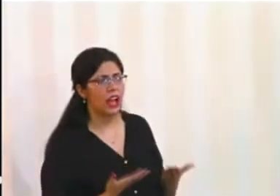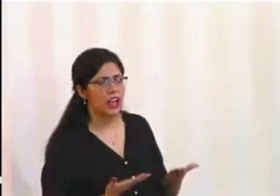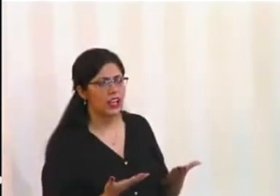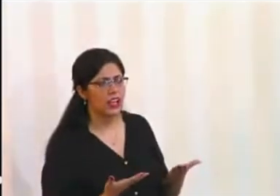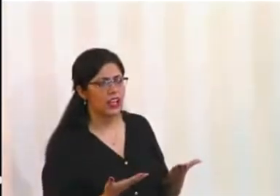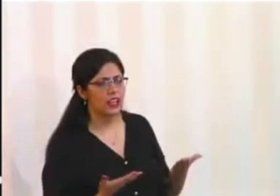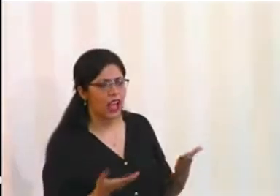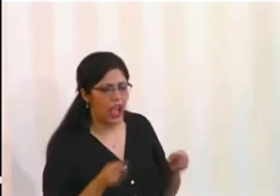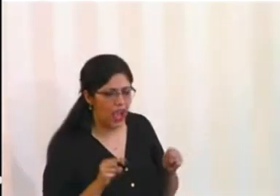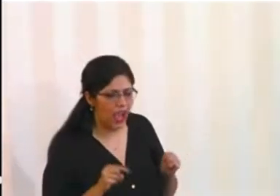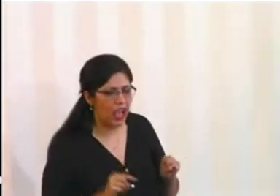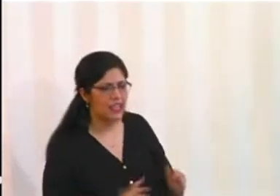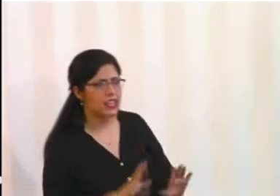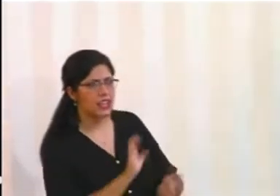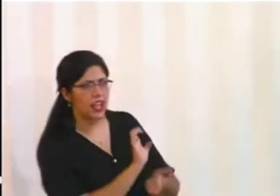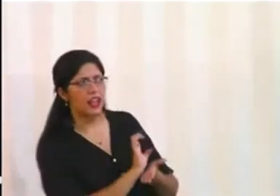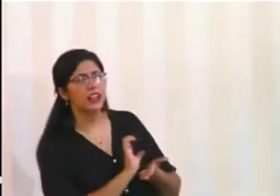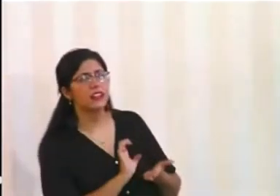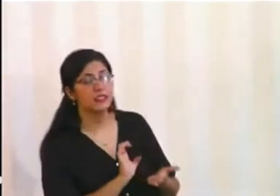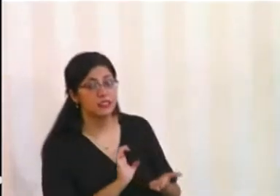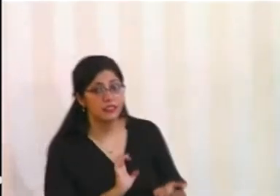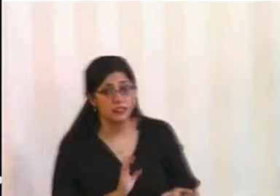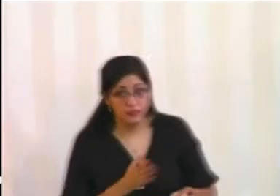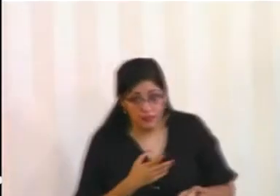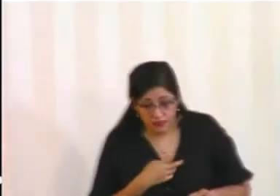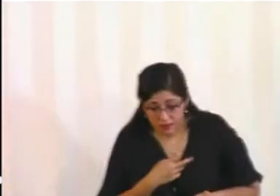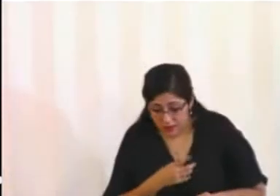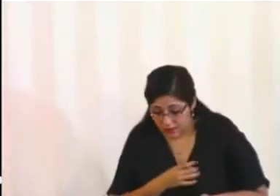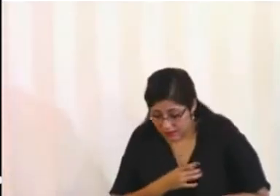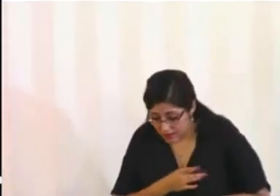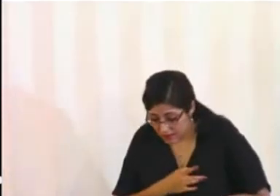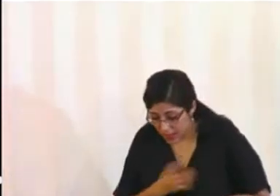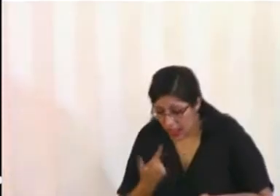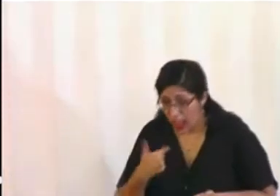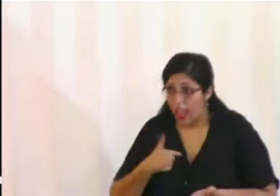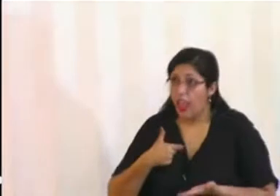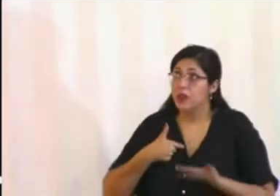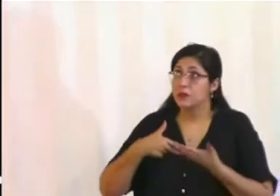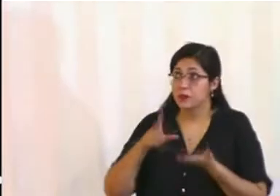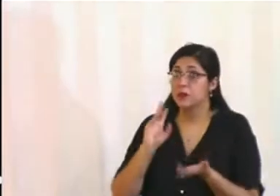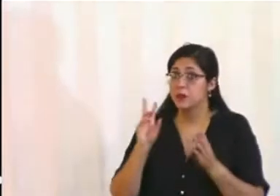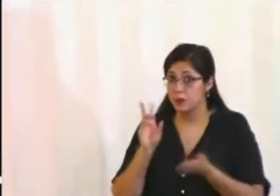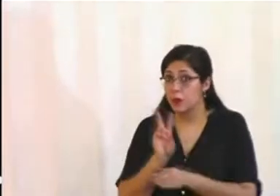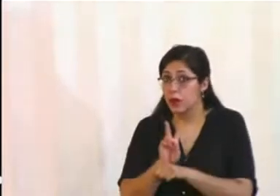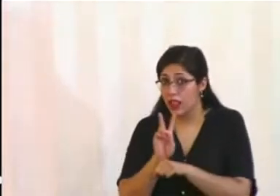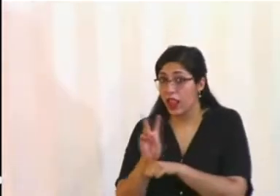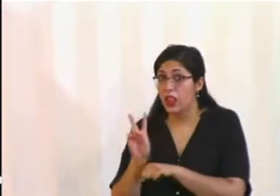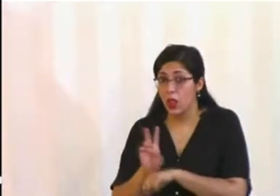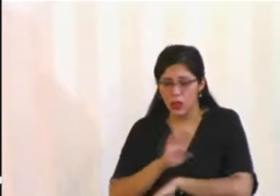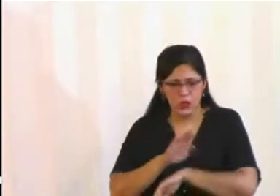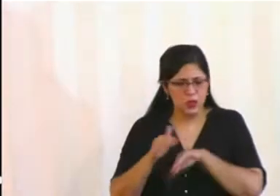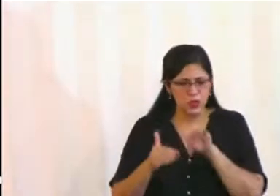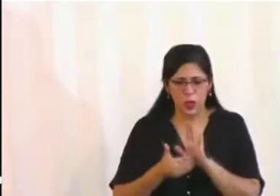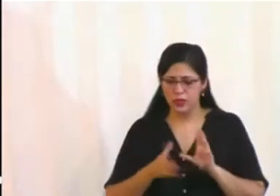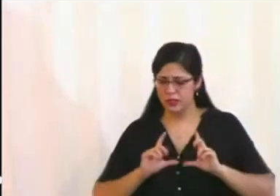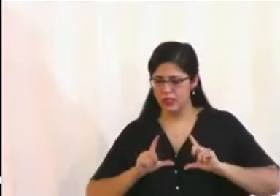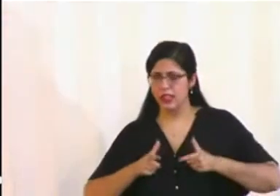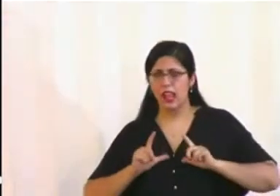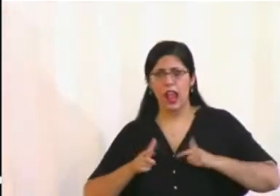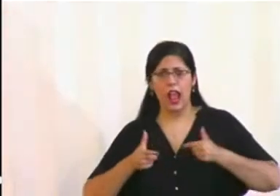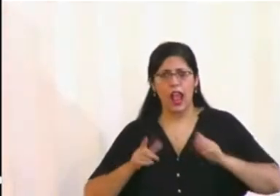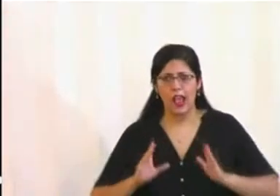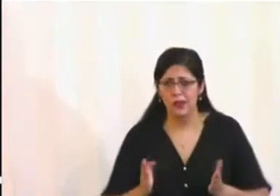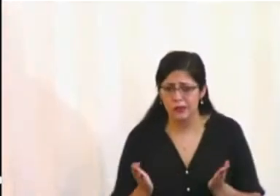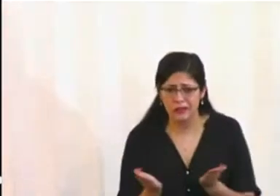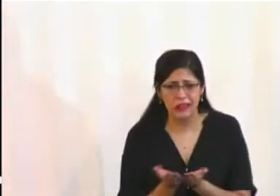em extremo zeloso pelo Senhor, Deus dos exércitos, porque os filhos de Israel deixaram a tua aliança, derribaram os